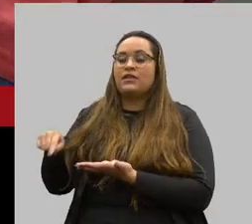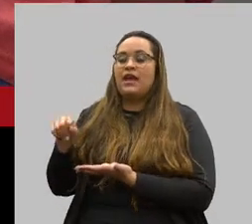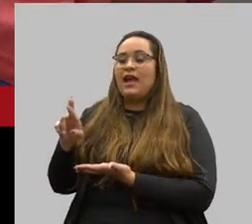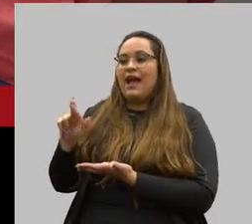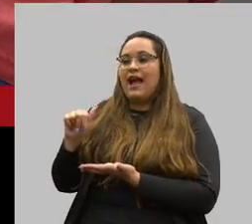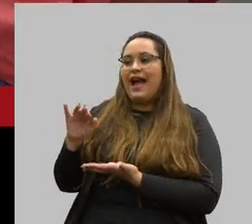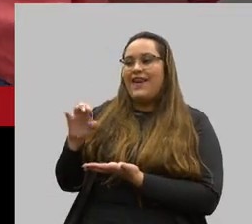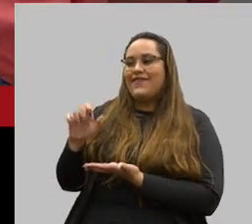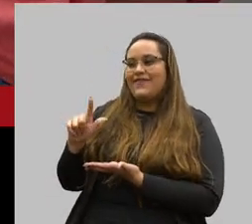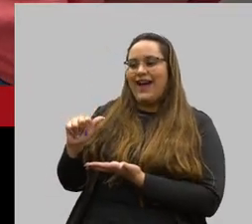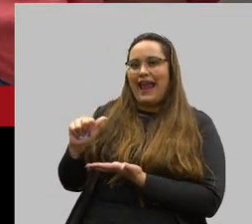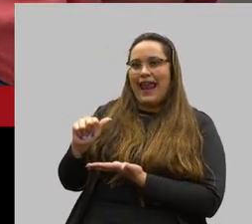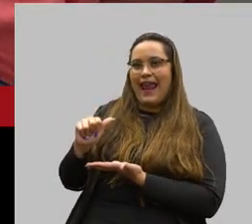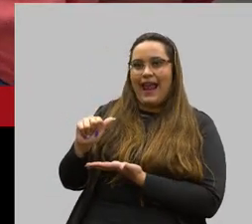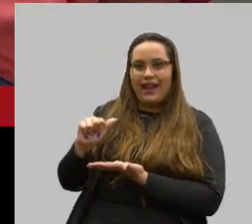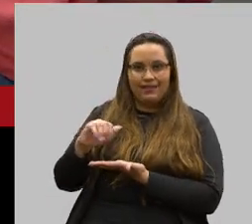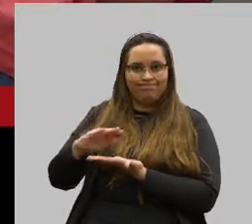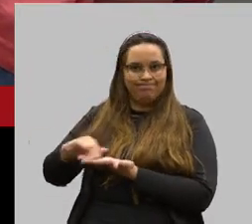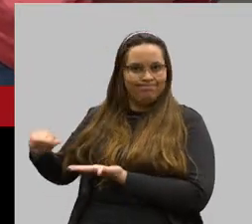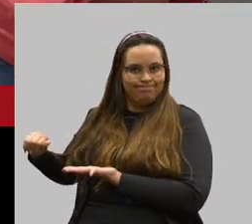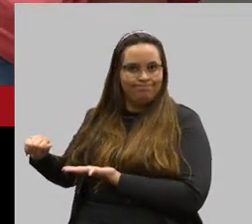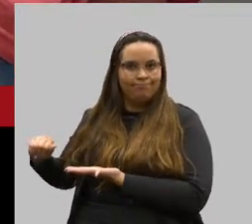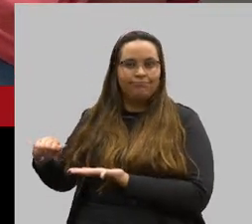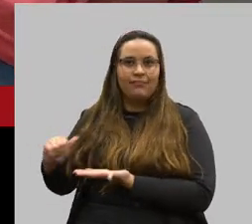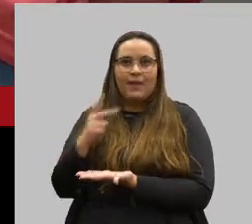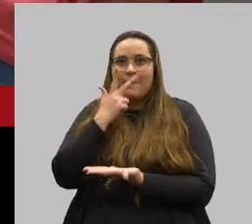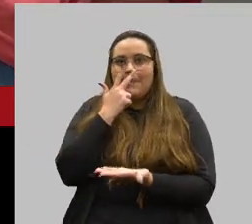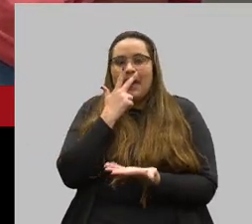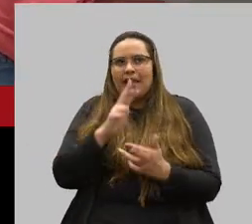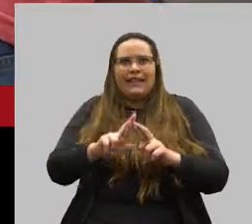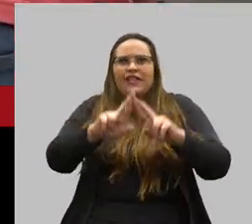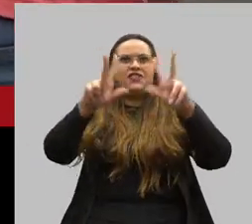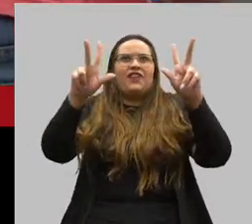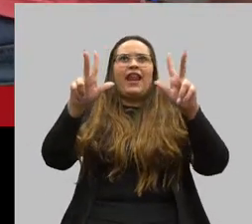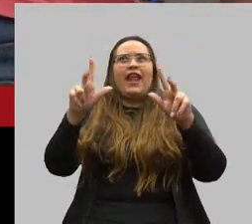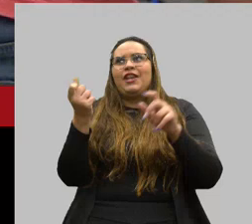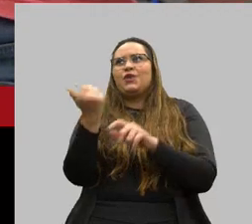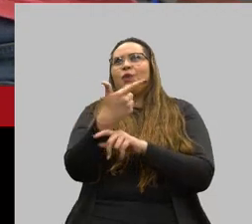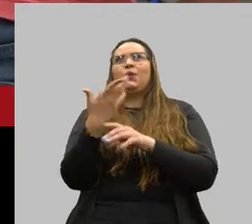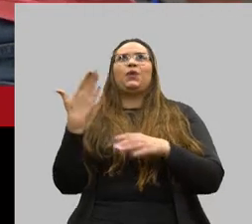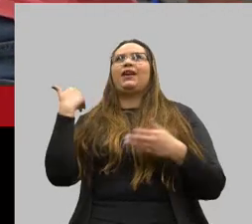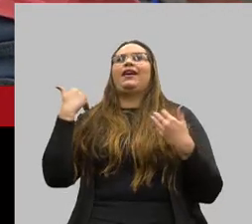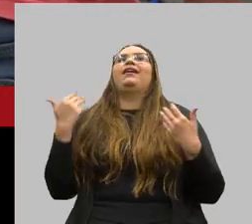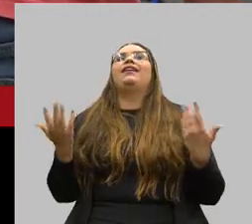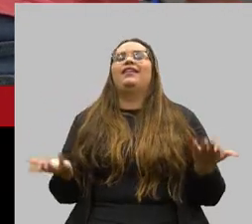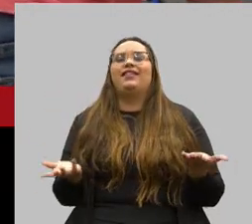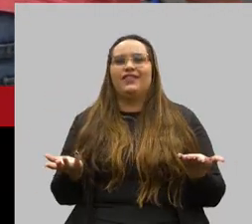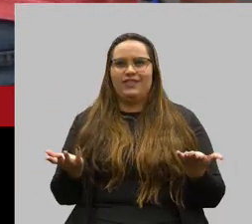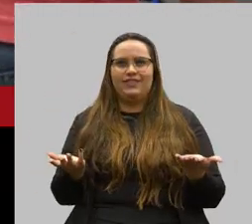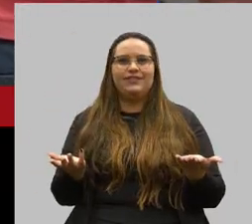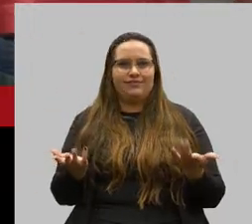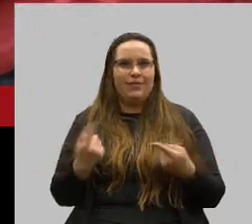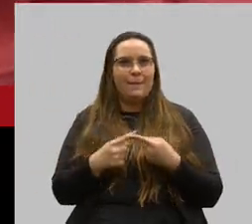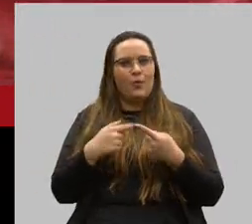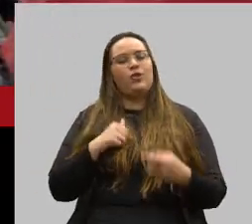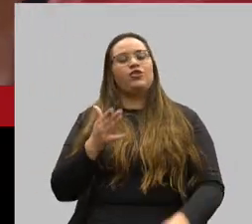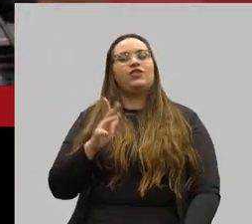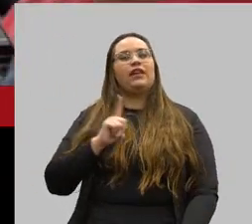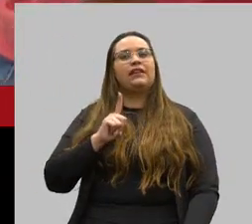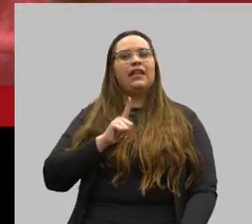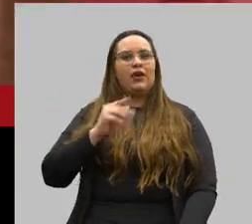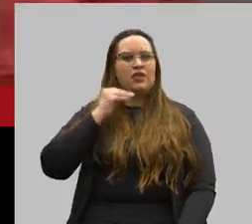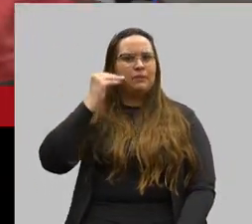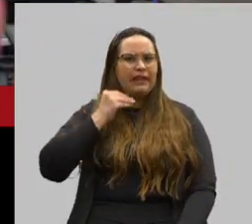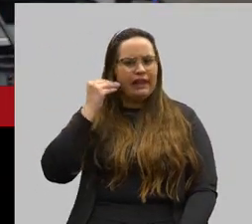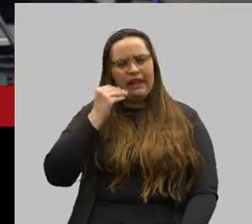medidas efetivas diferentes das adotadas antes porque eu já tenho uma certa experiência porque eu já